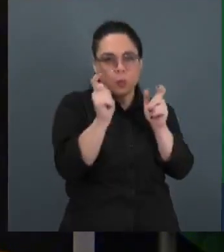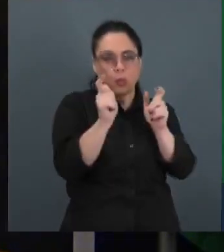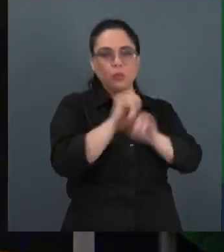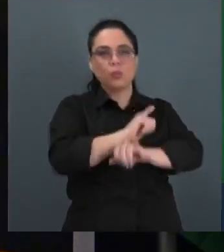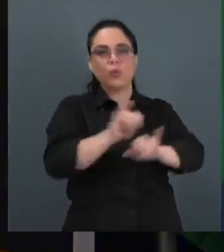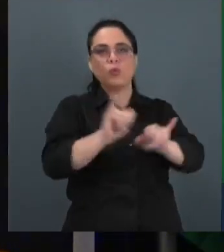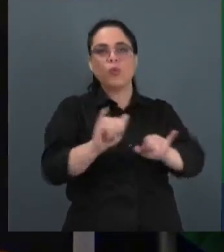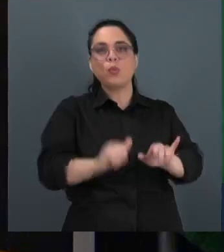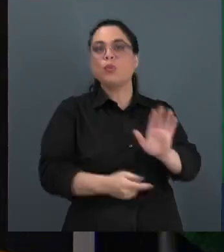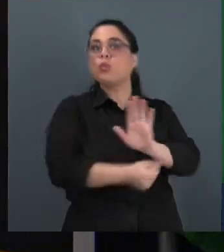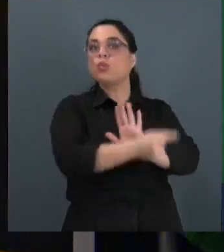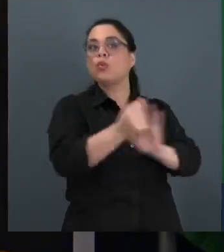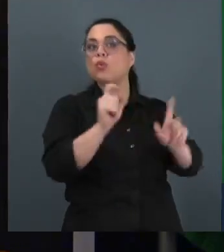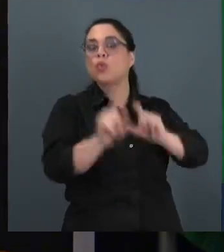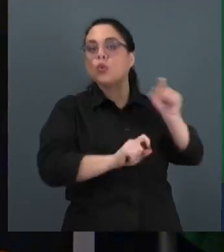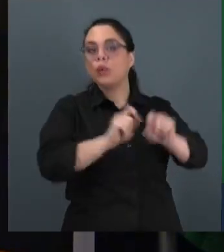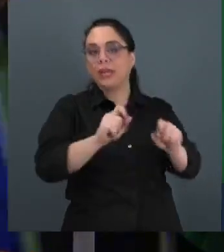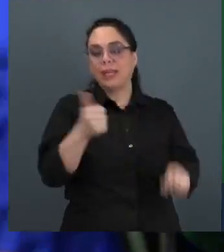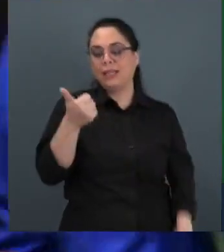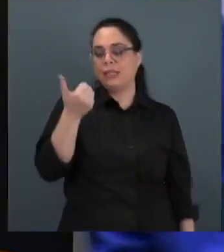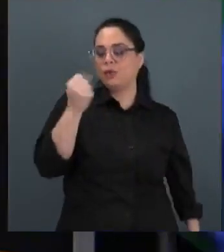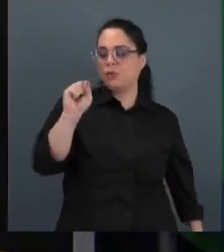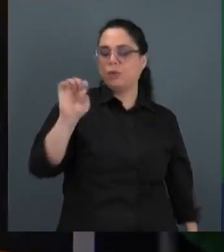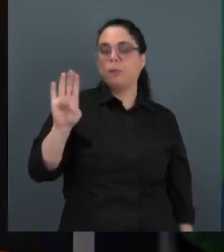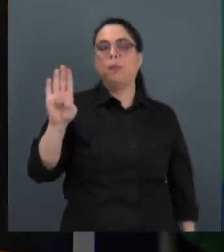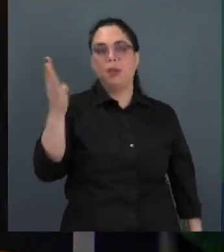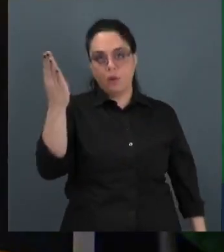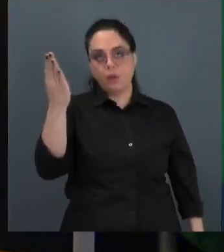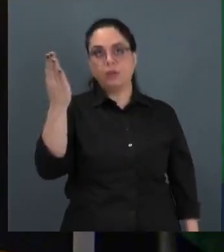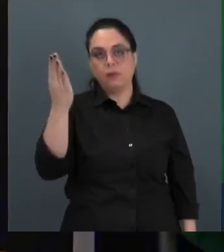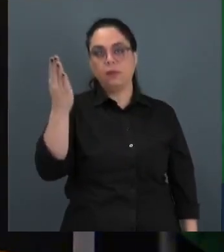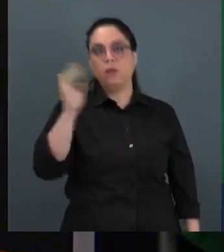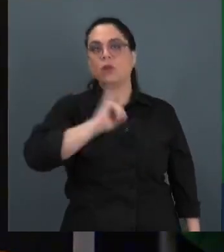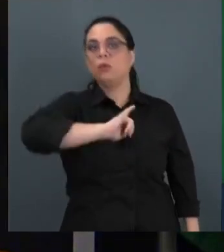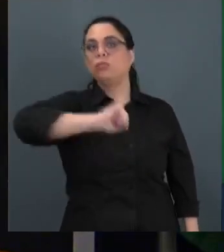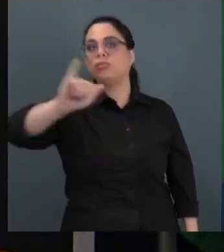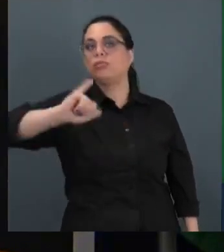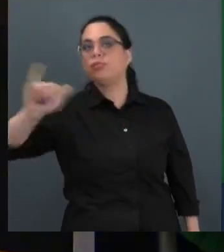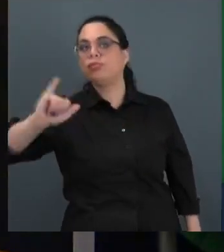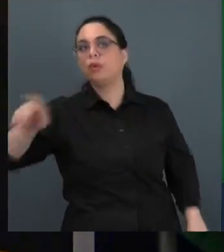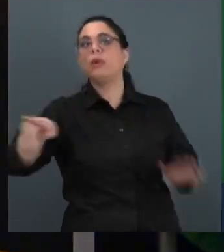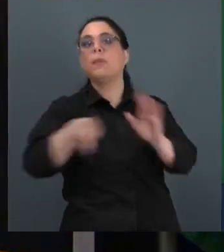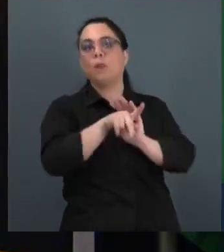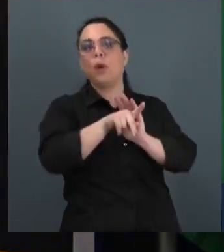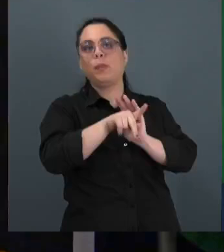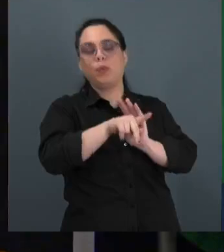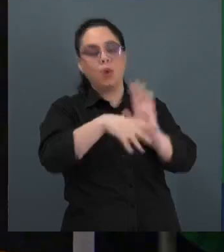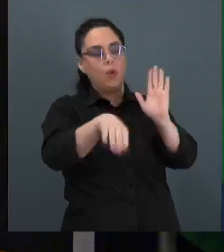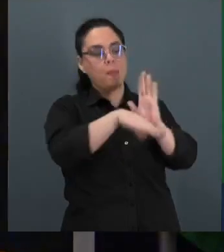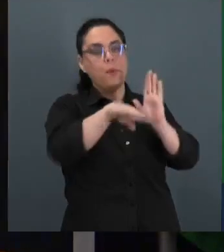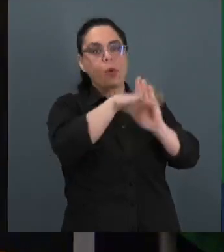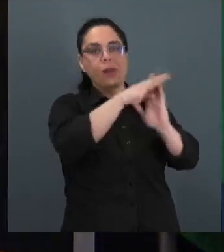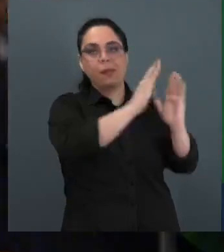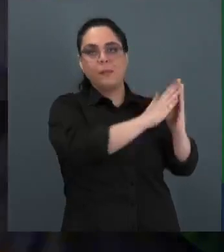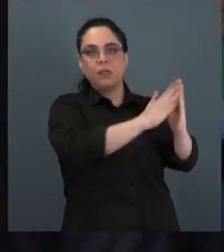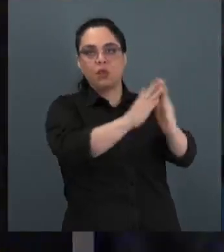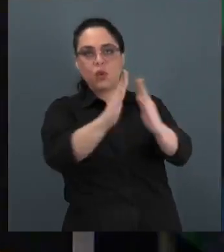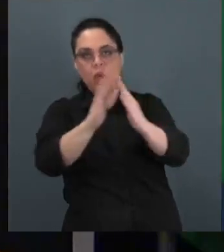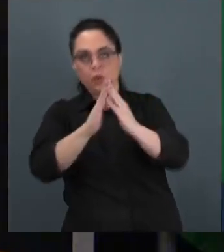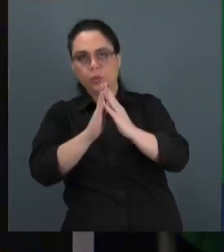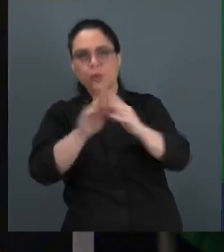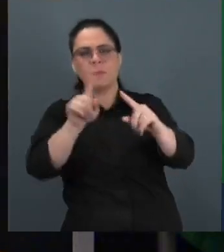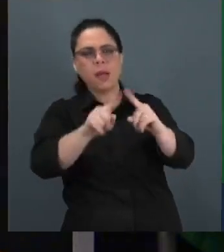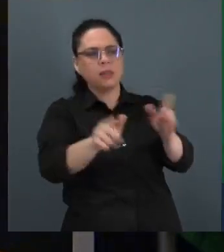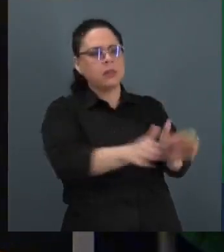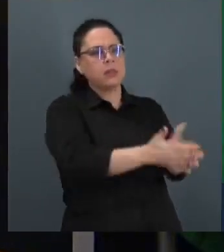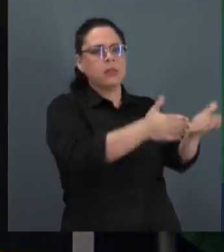no orçamento um acréscimo de 18 bilhões para o programa habitacional. Mas, pasmem, não é para os pobres